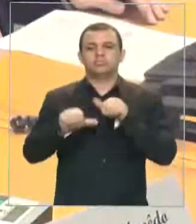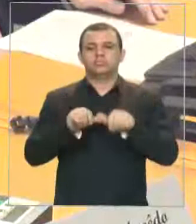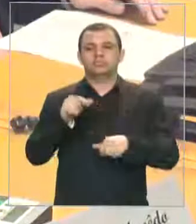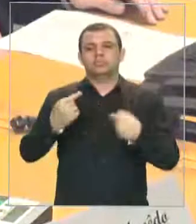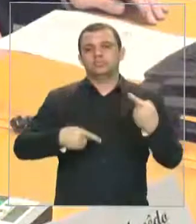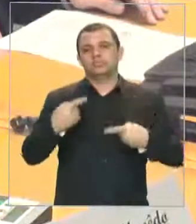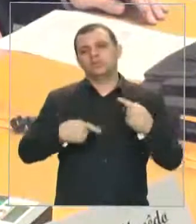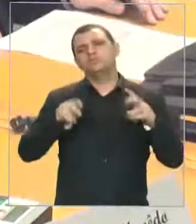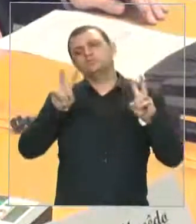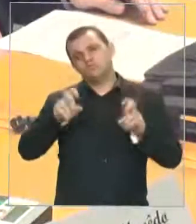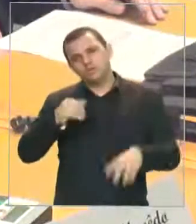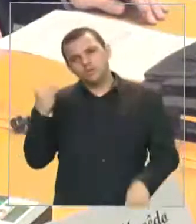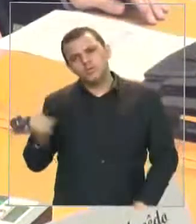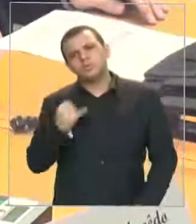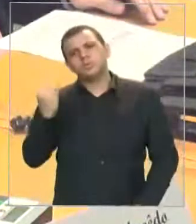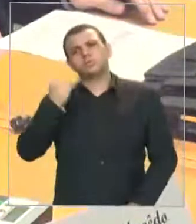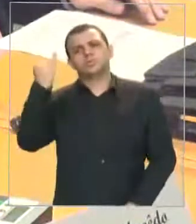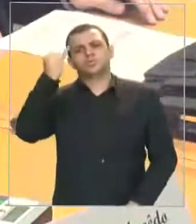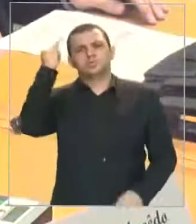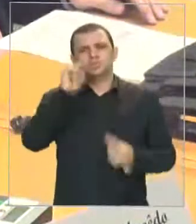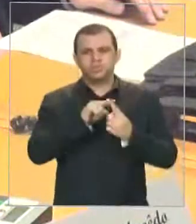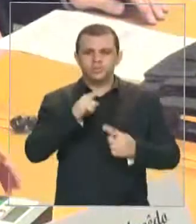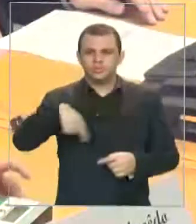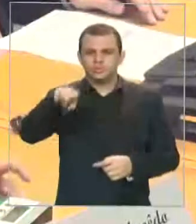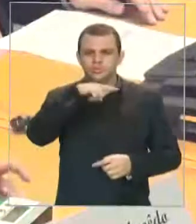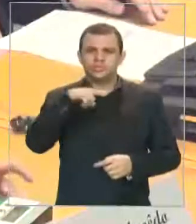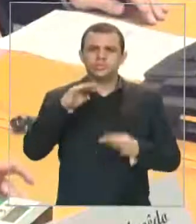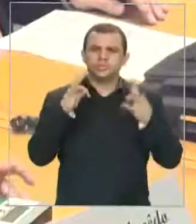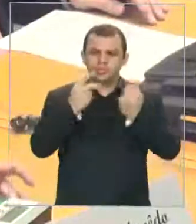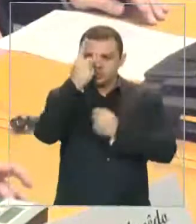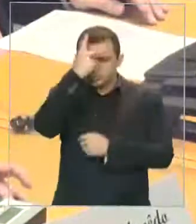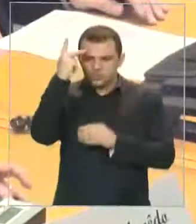tão importante para todos os cidadãos brasileiros,